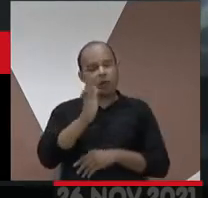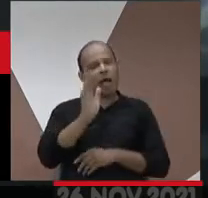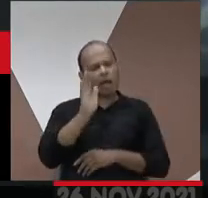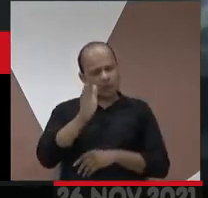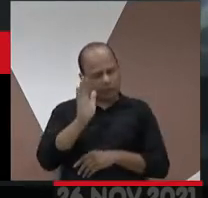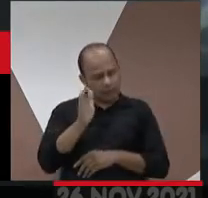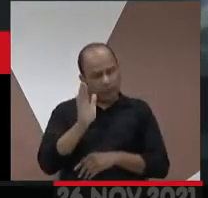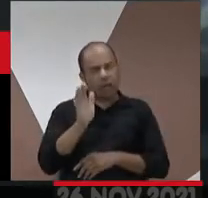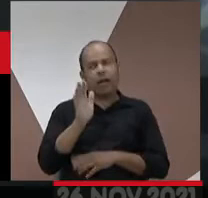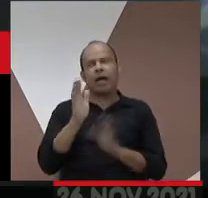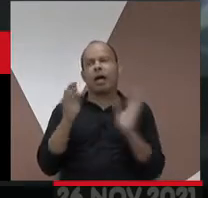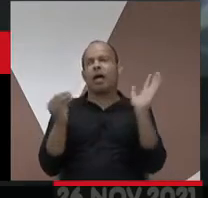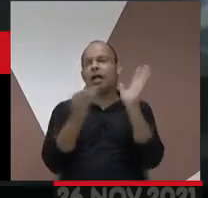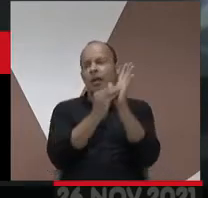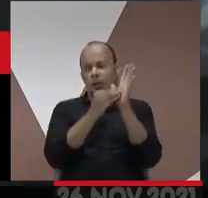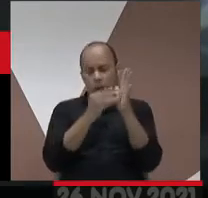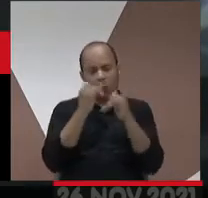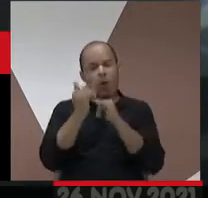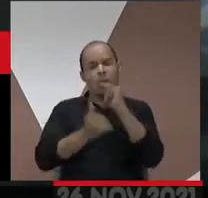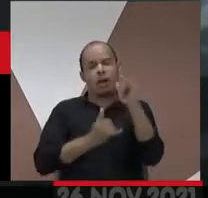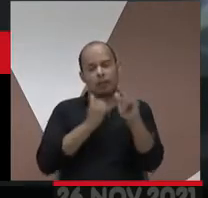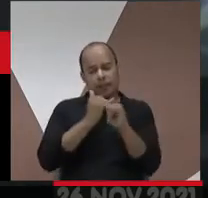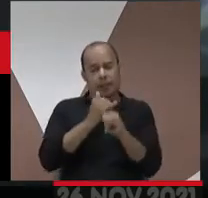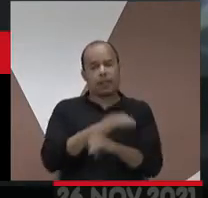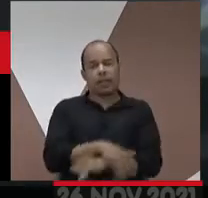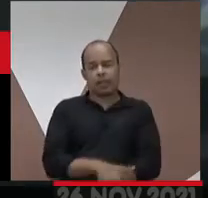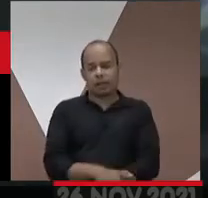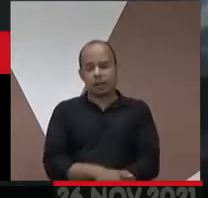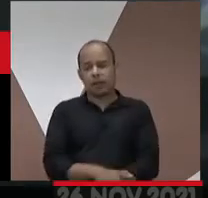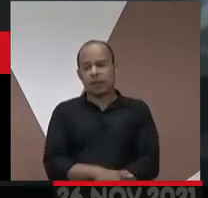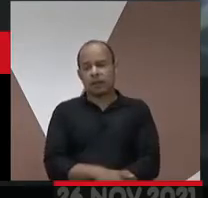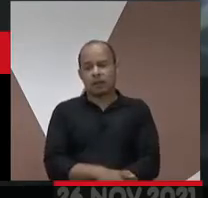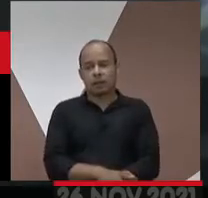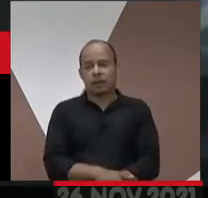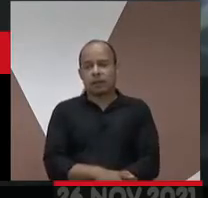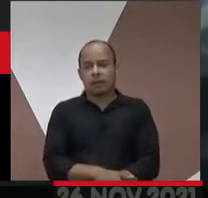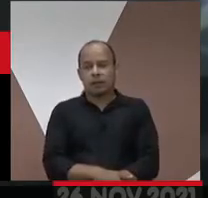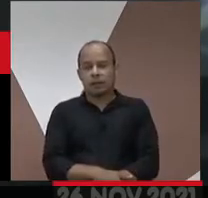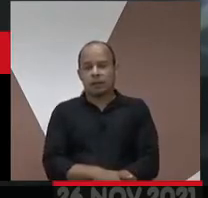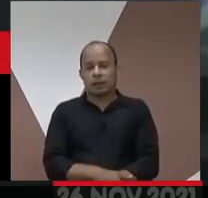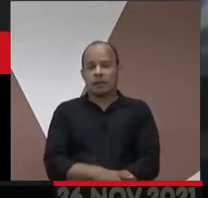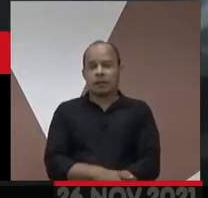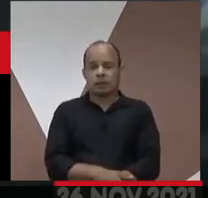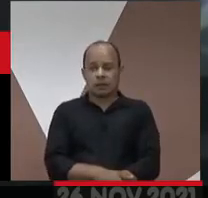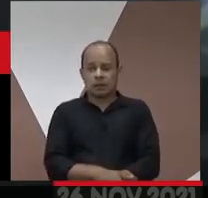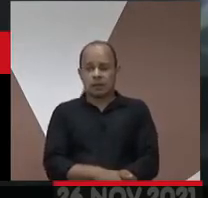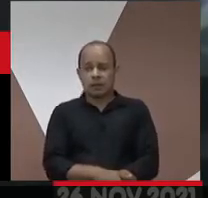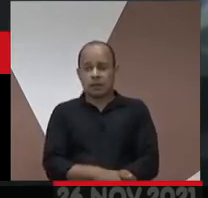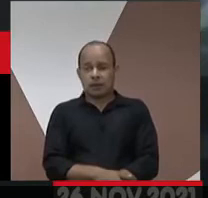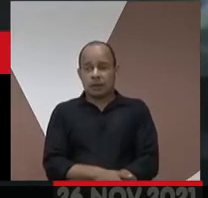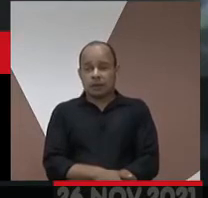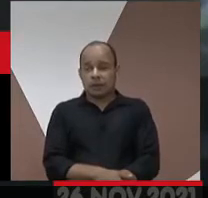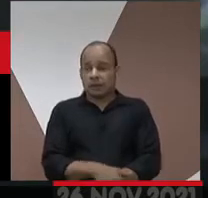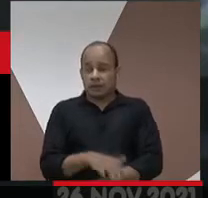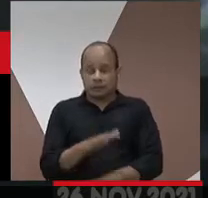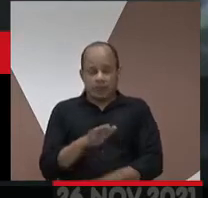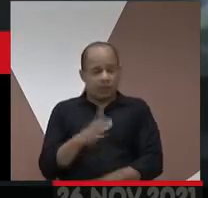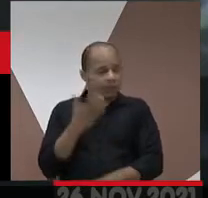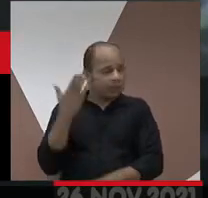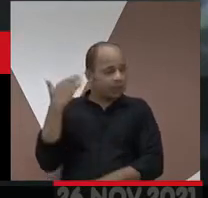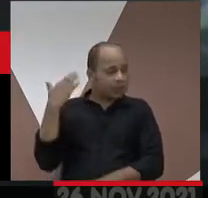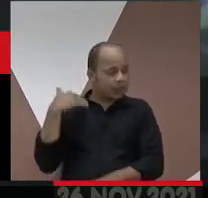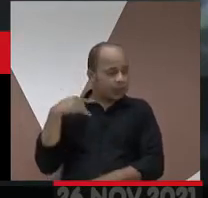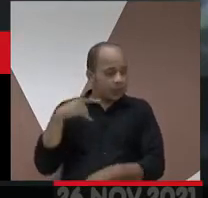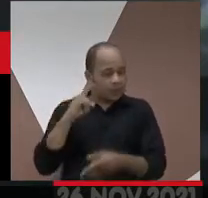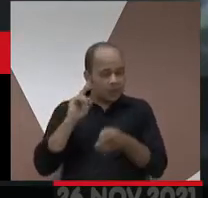se, não sei como, mas na última hora, porque na última hora, como esta aqui também, na última hora,